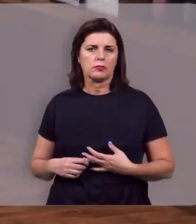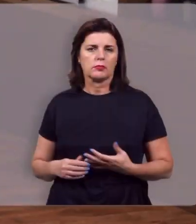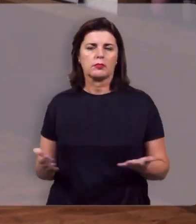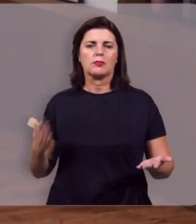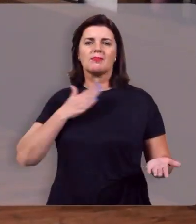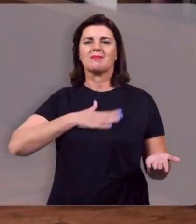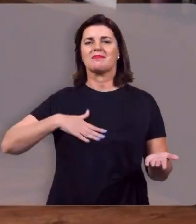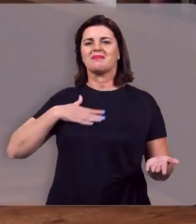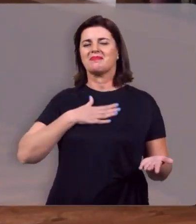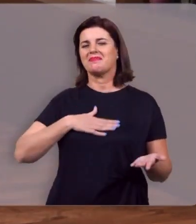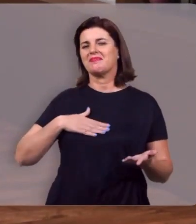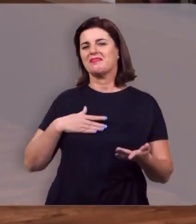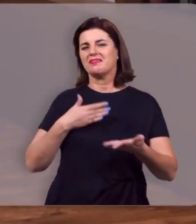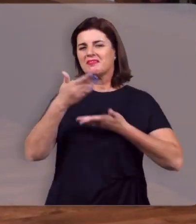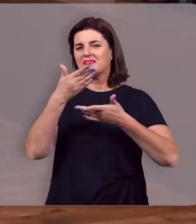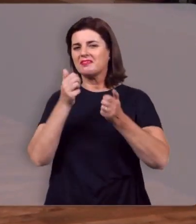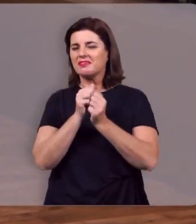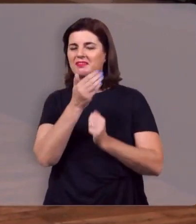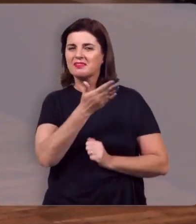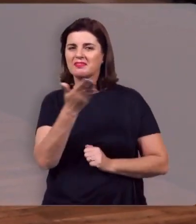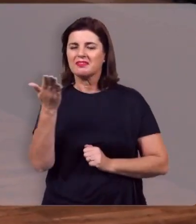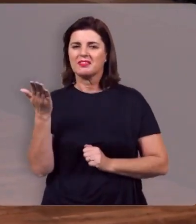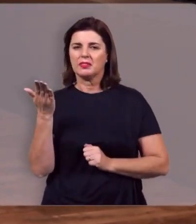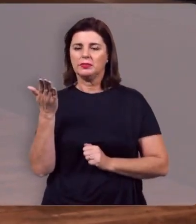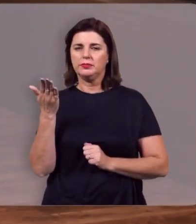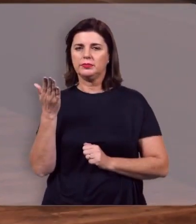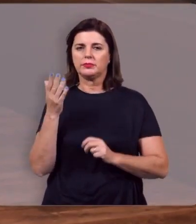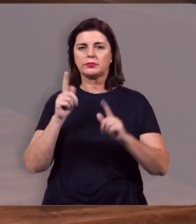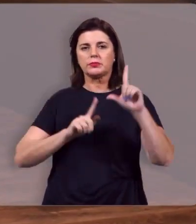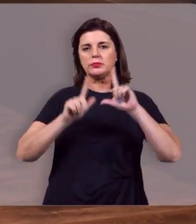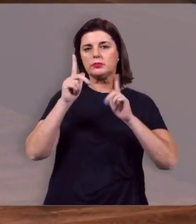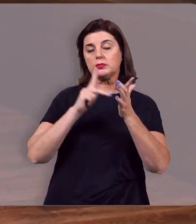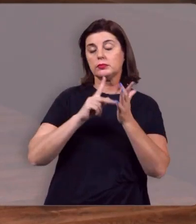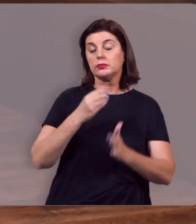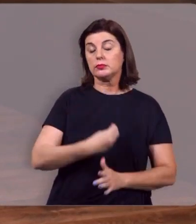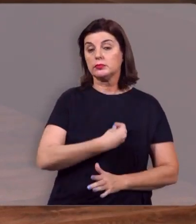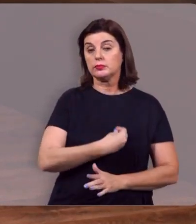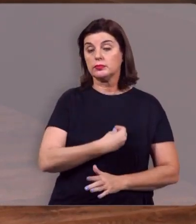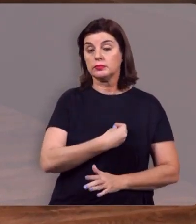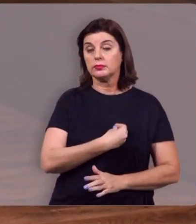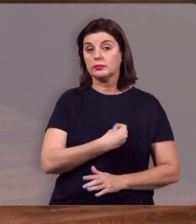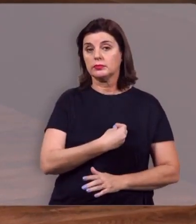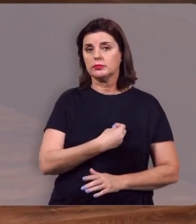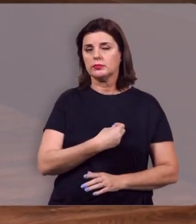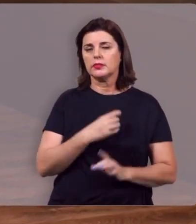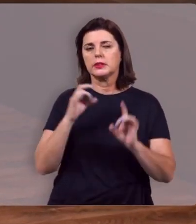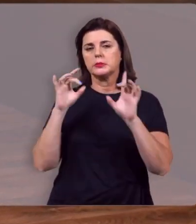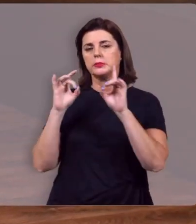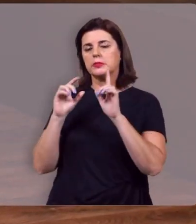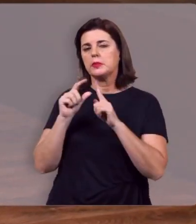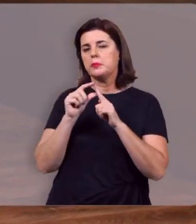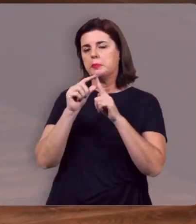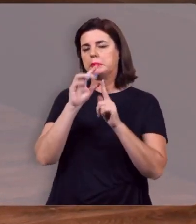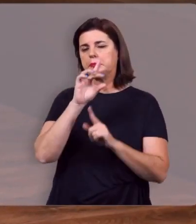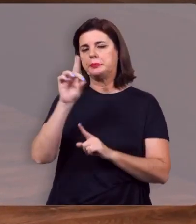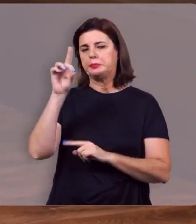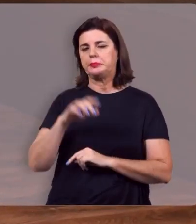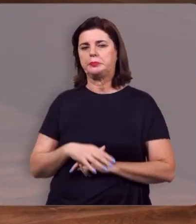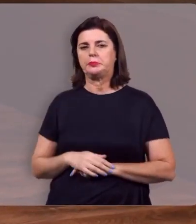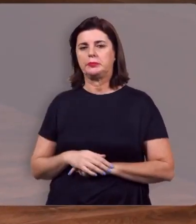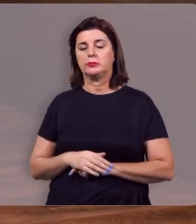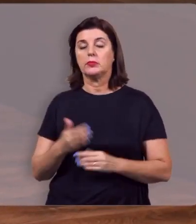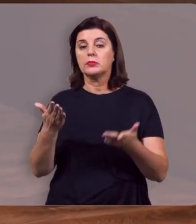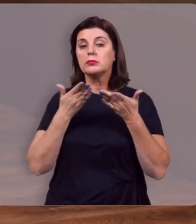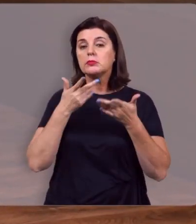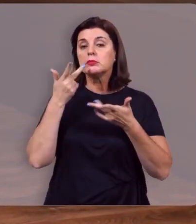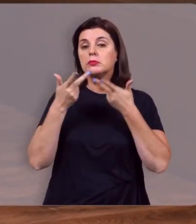É um privilégio partilhar com você, no programa Verdade e Vida, a preciosa Palavra de Deus.